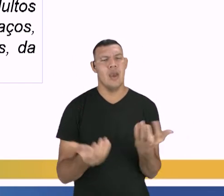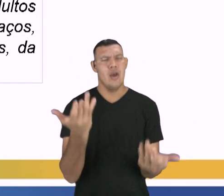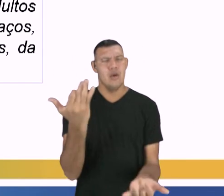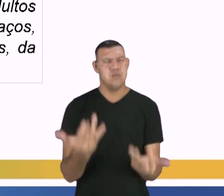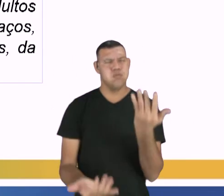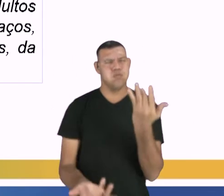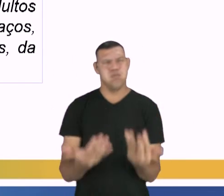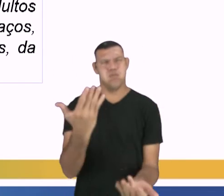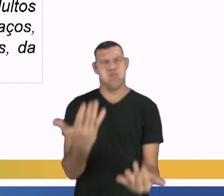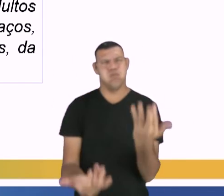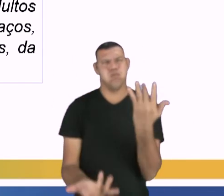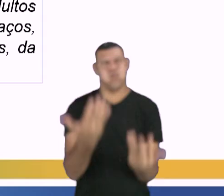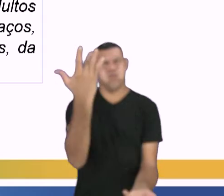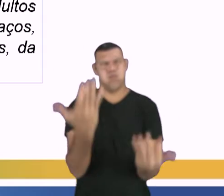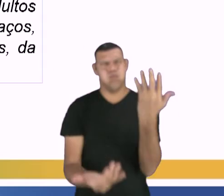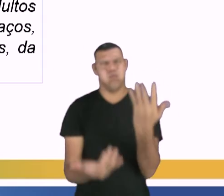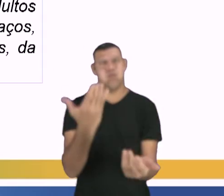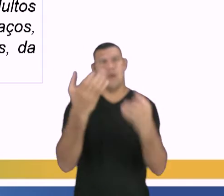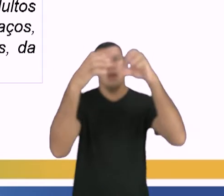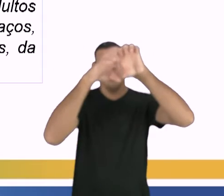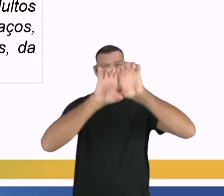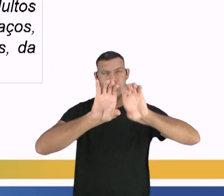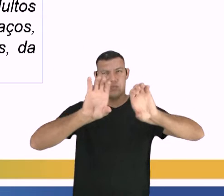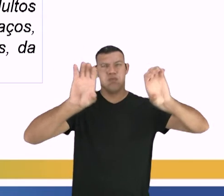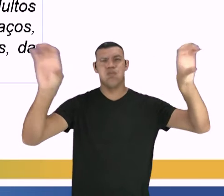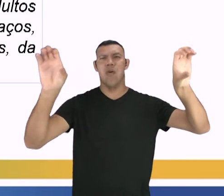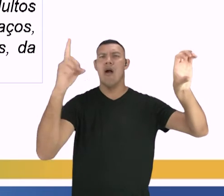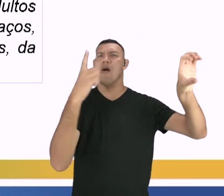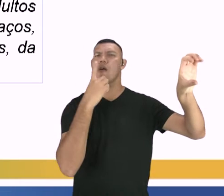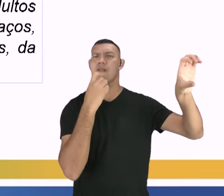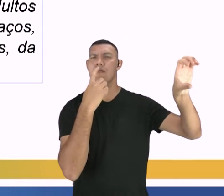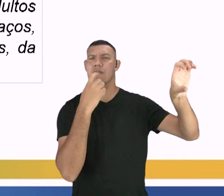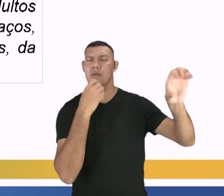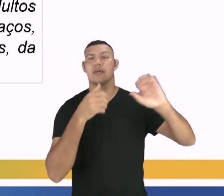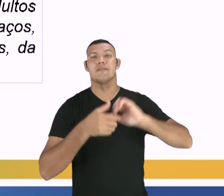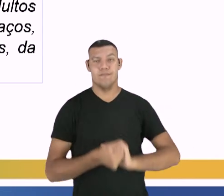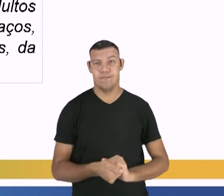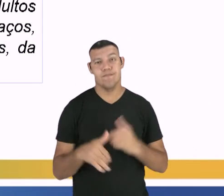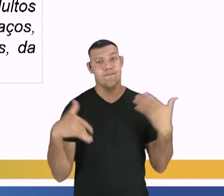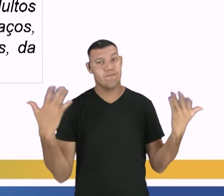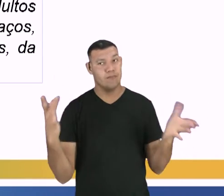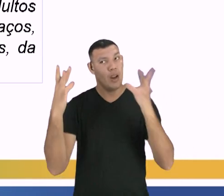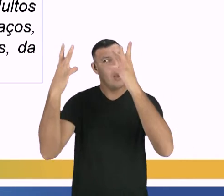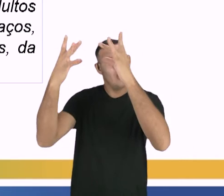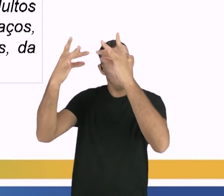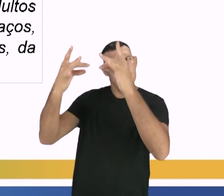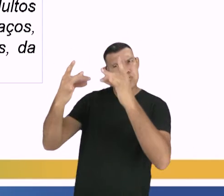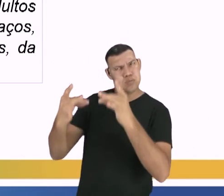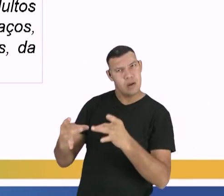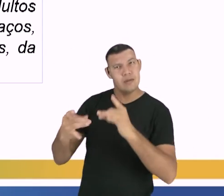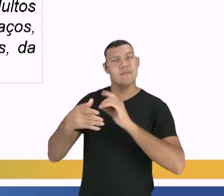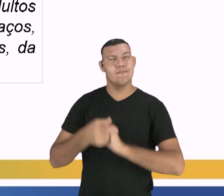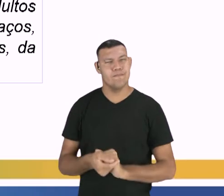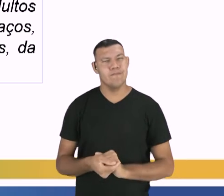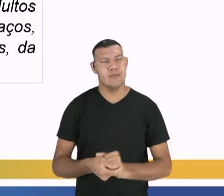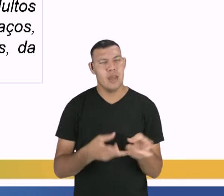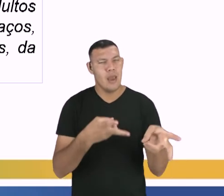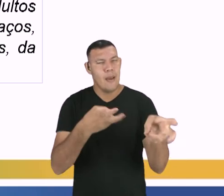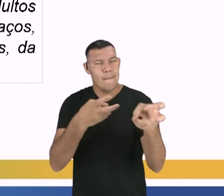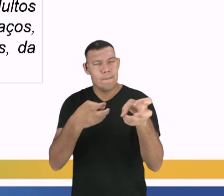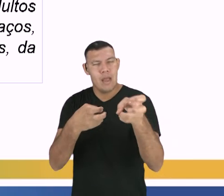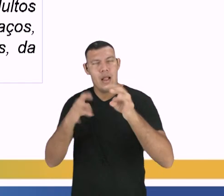fogo ia muito alto, o céu ficava todo rubro. Então, aí ele está trazendo a descrição, tanto que você